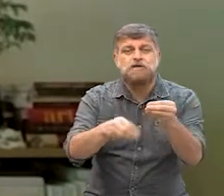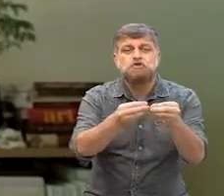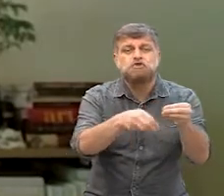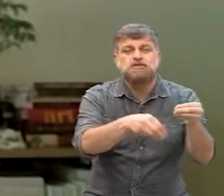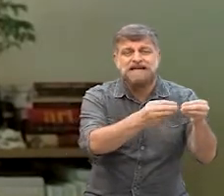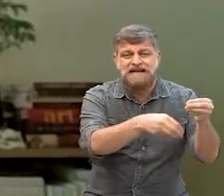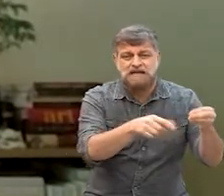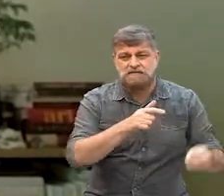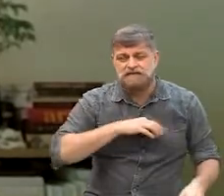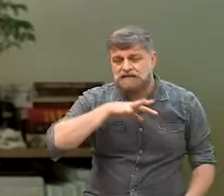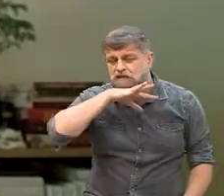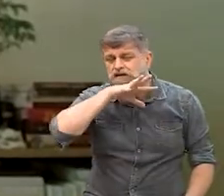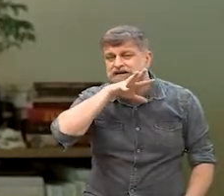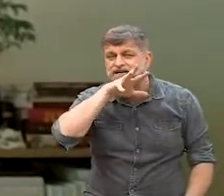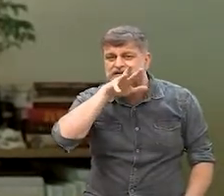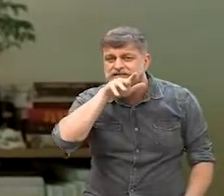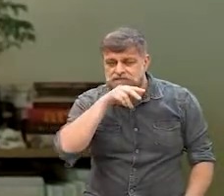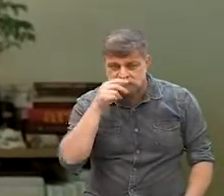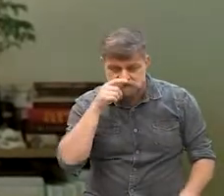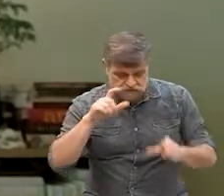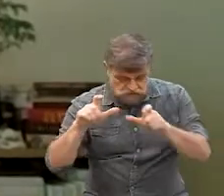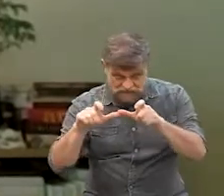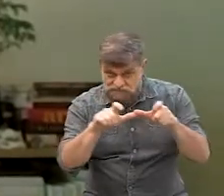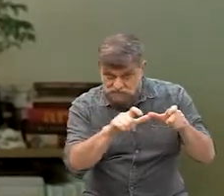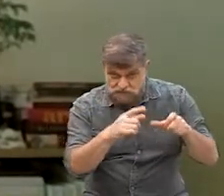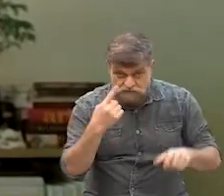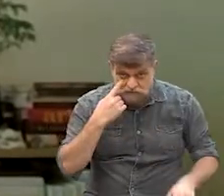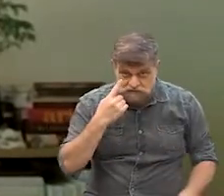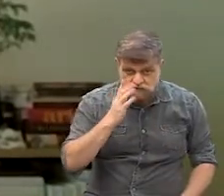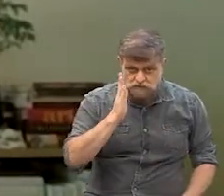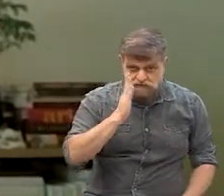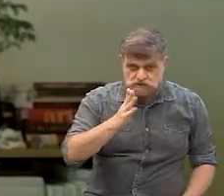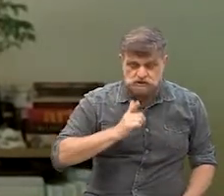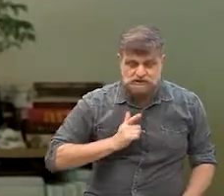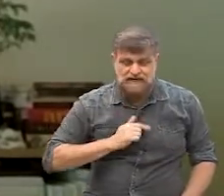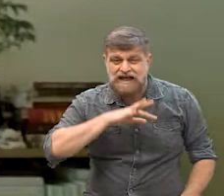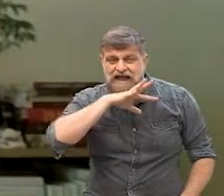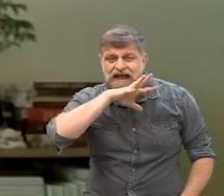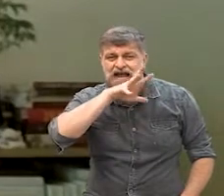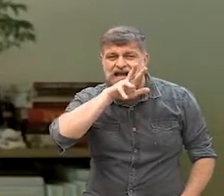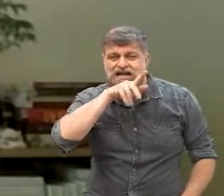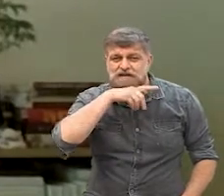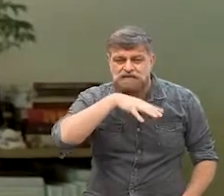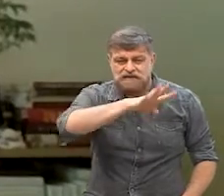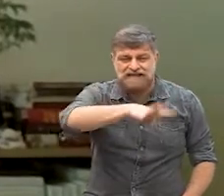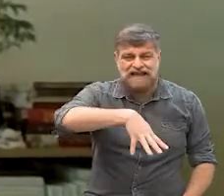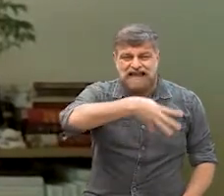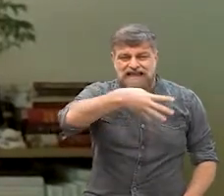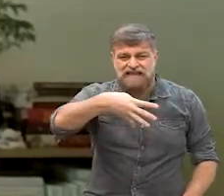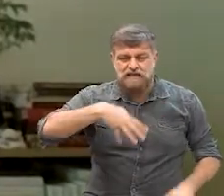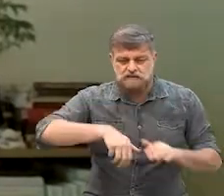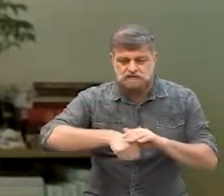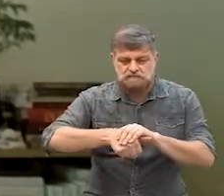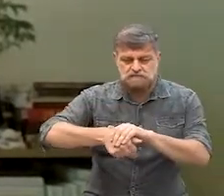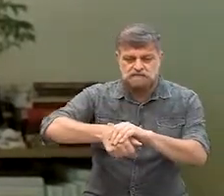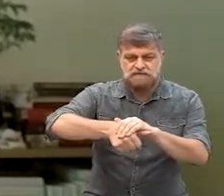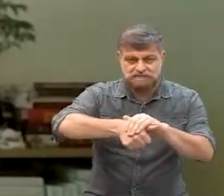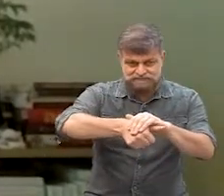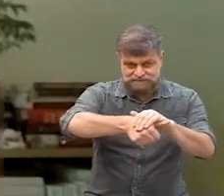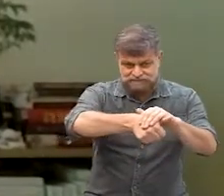Inúmeros animais, né, as pessoas tiram foto, às vezes, de animais que ficam presos em redes plásticas,